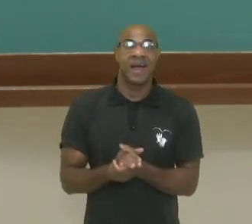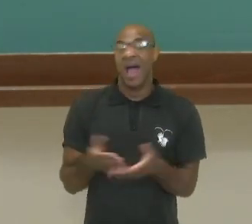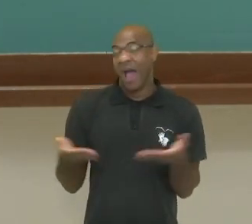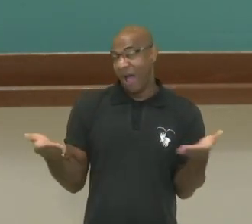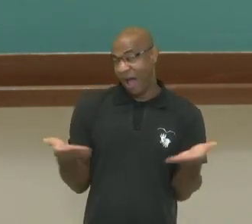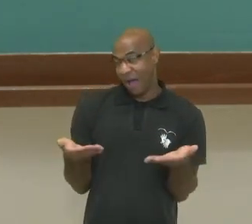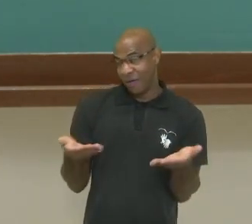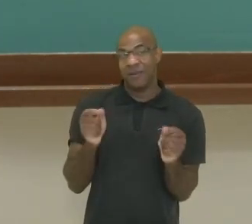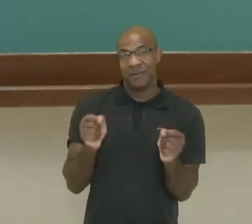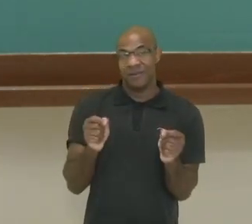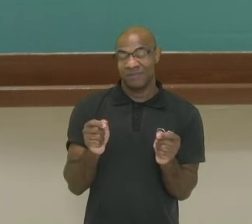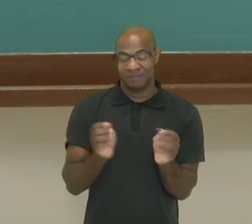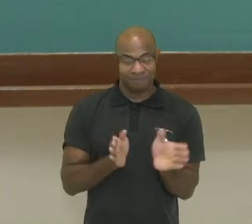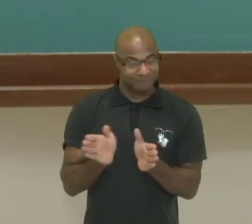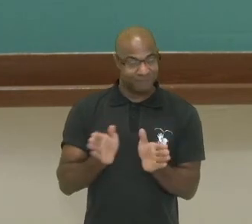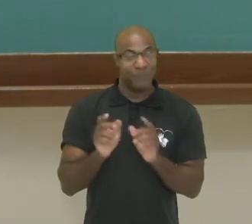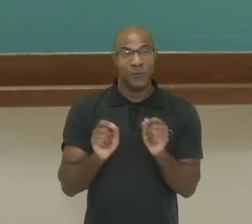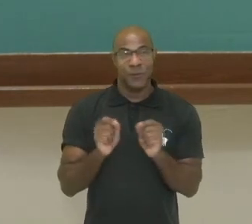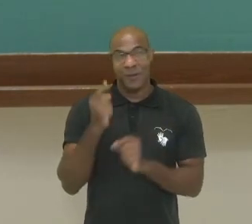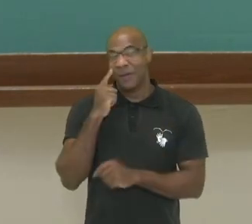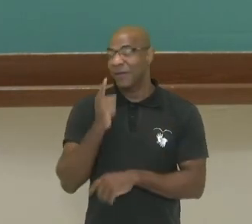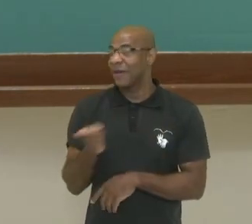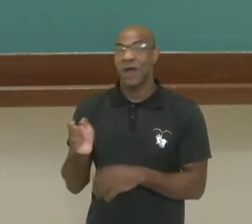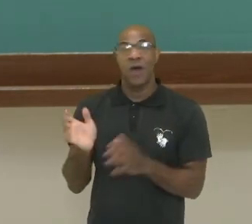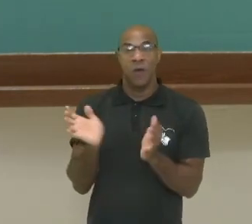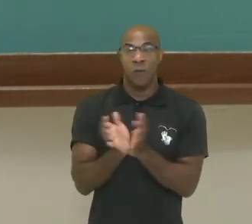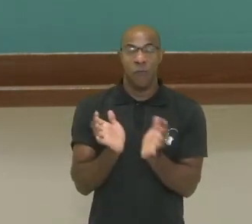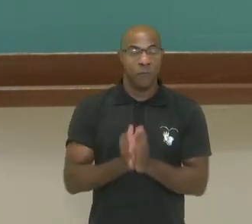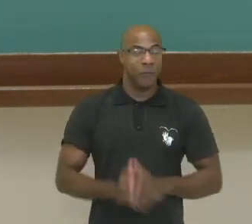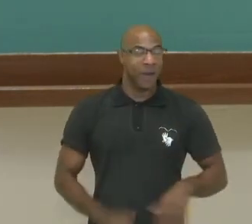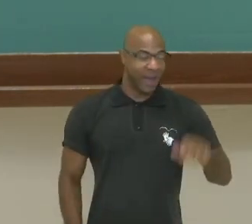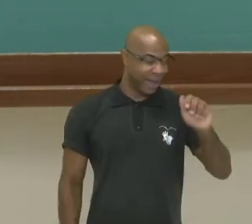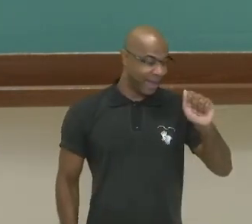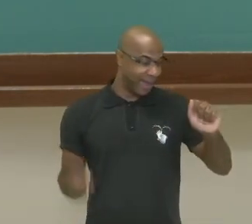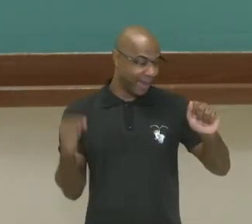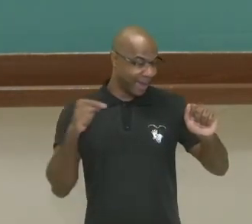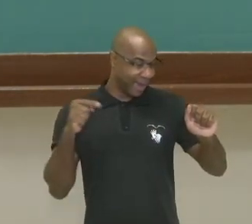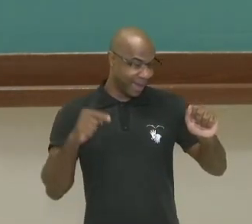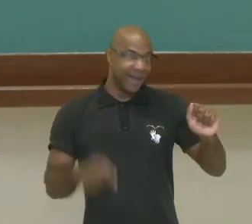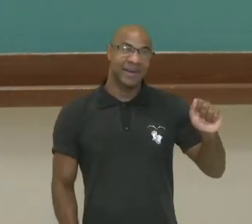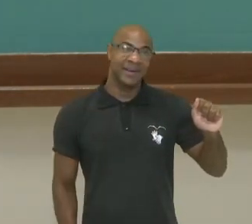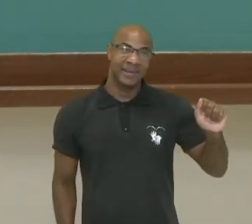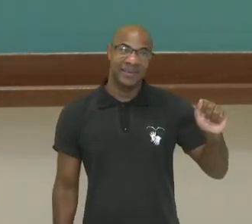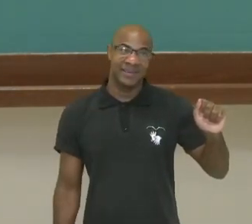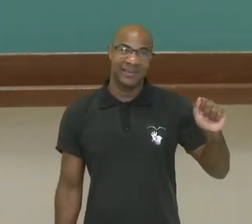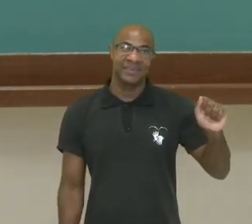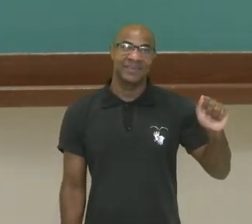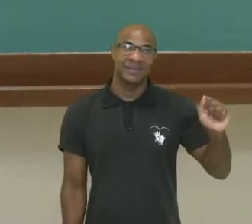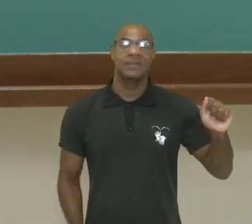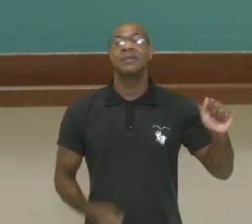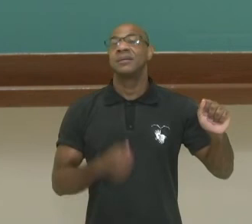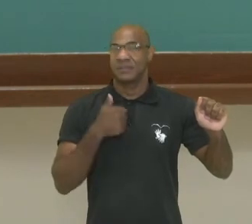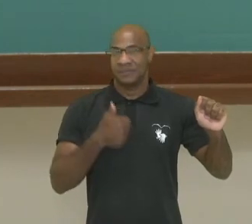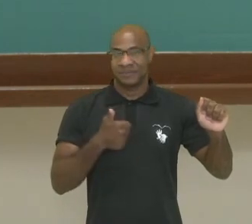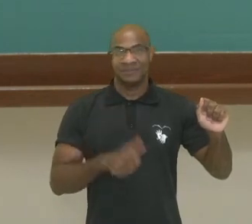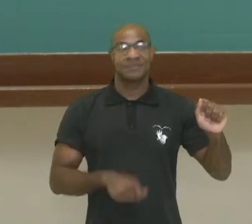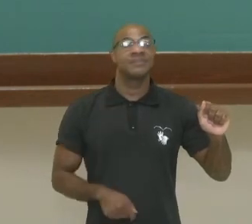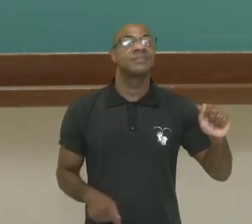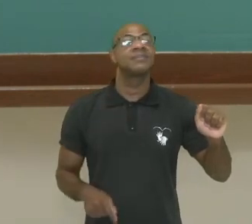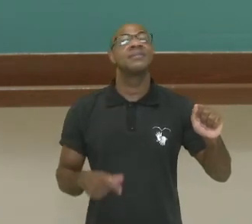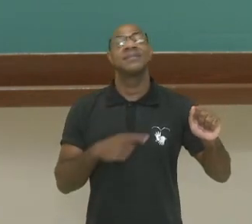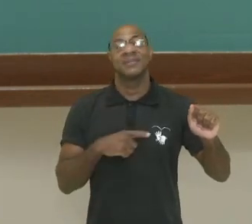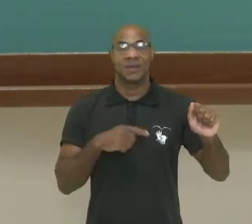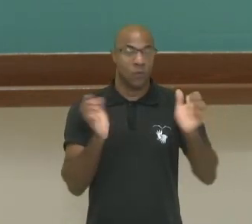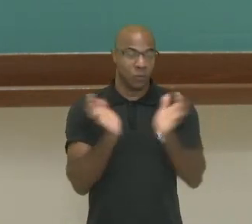nortear pela seguinte orientação. O grupo A, quem é do grupo A? Beleza. Então, o pessoal do